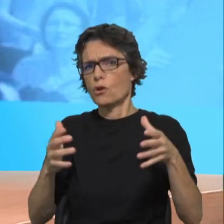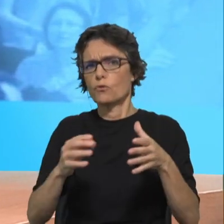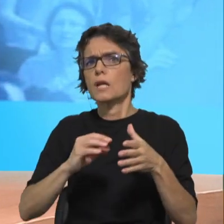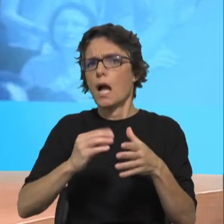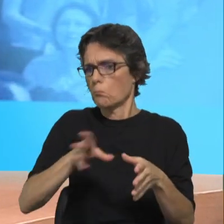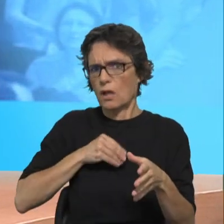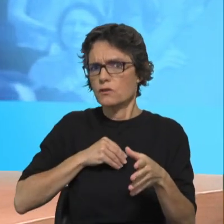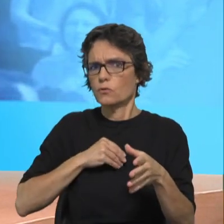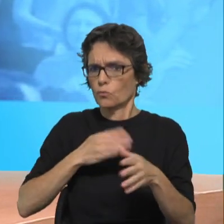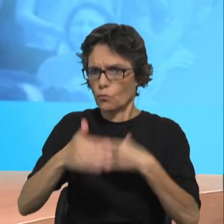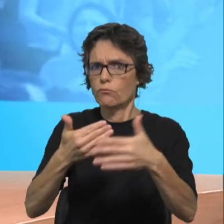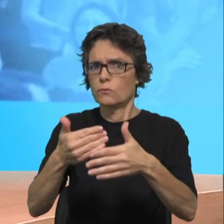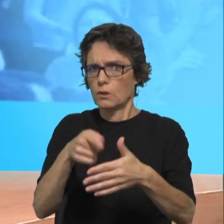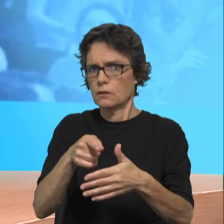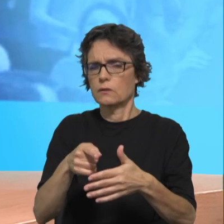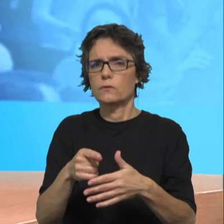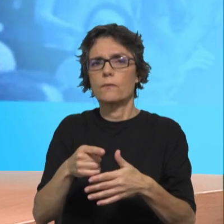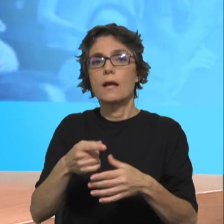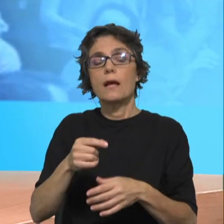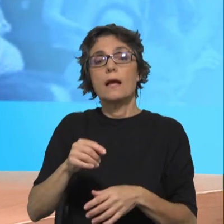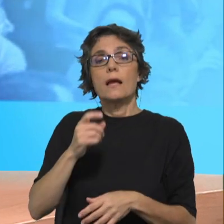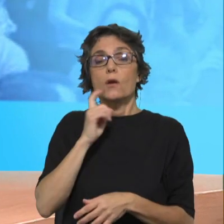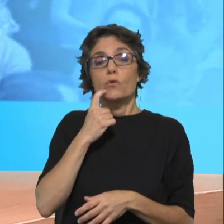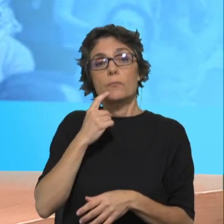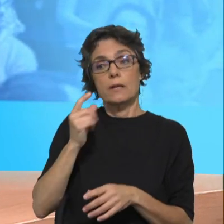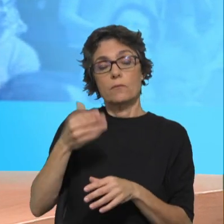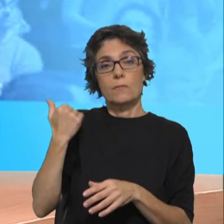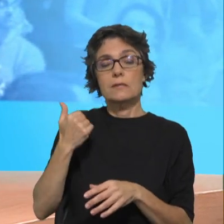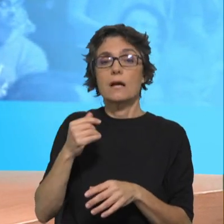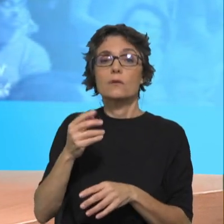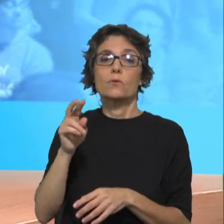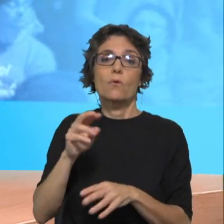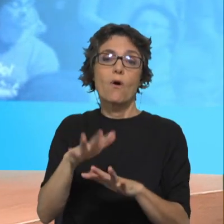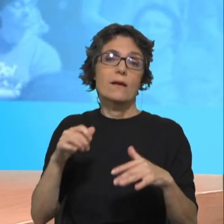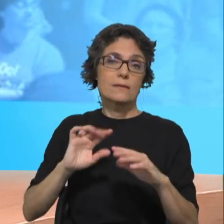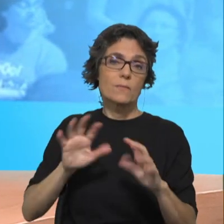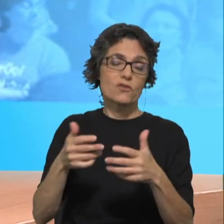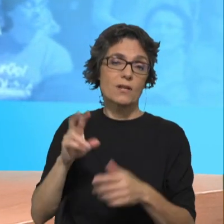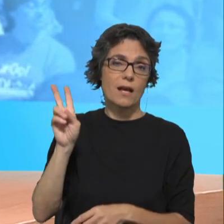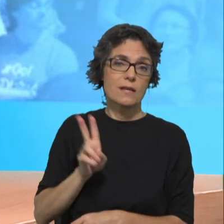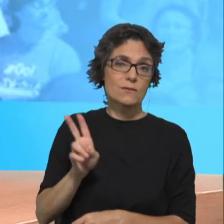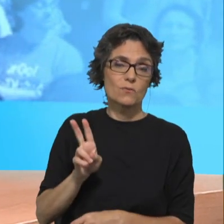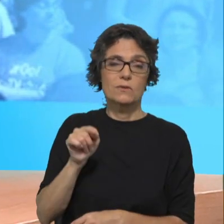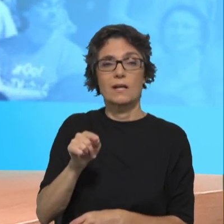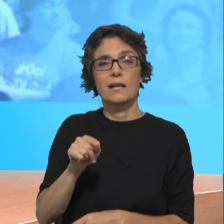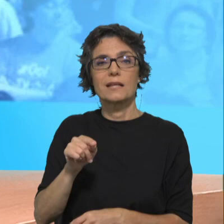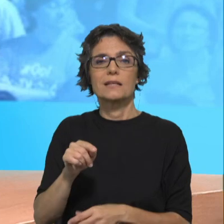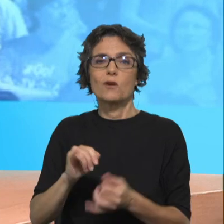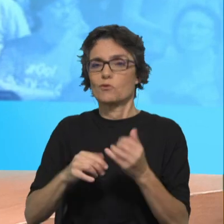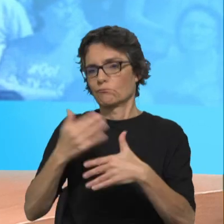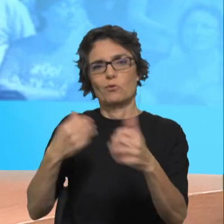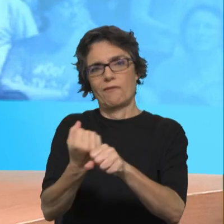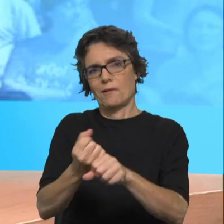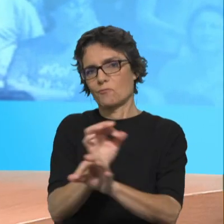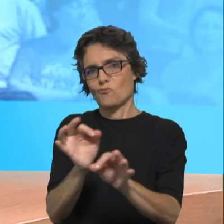a viver esta dinâmica, e agora em abril passado tivemos a segunda Assembleia Geral, onde estamos a consolidar esta associação. Qual é o objetivo